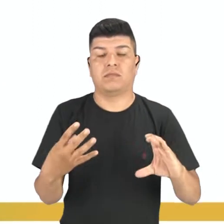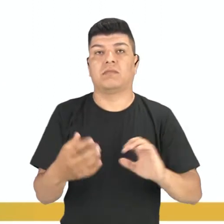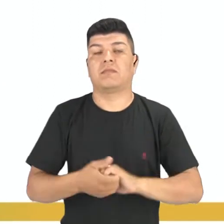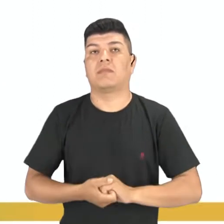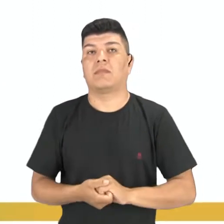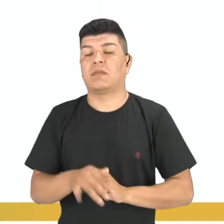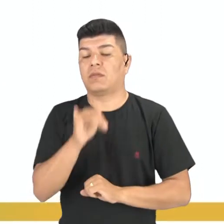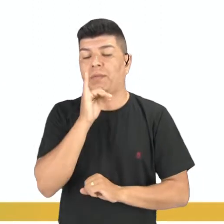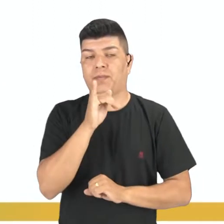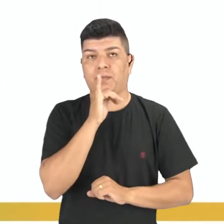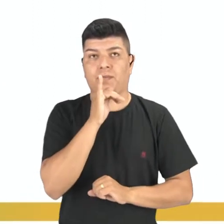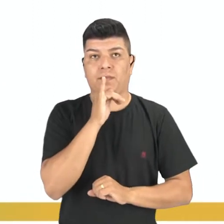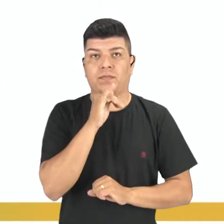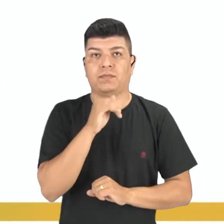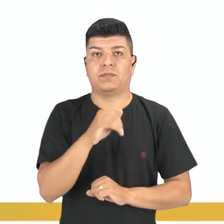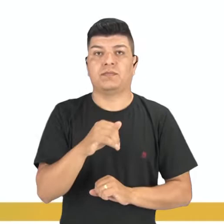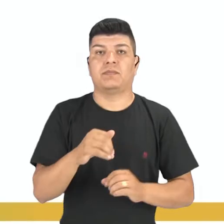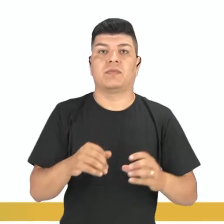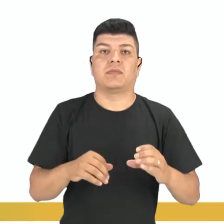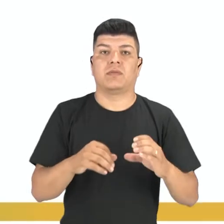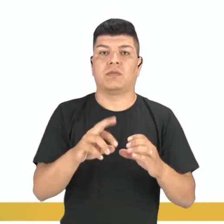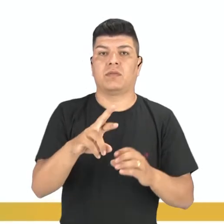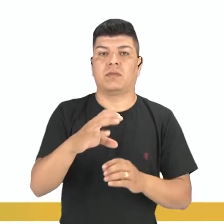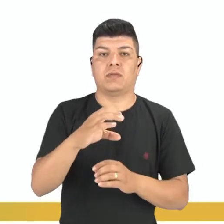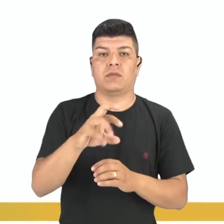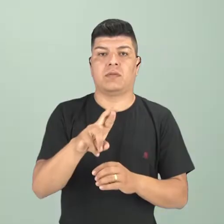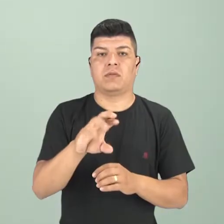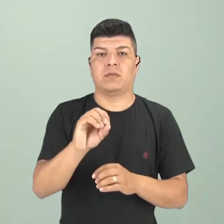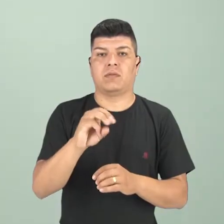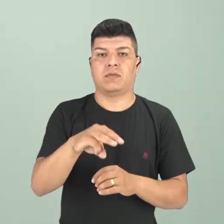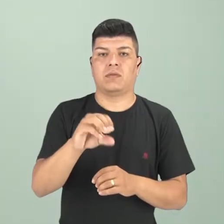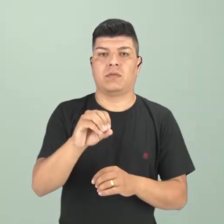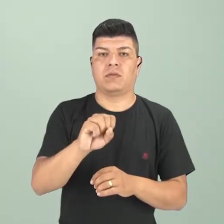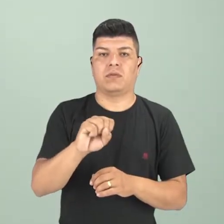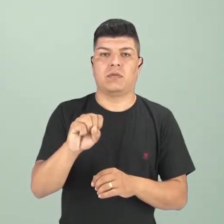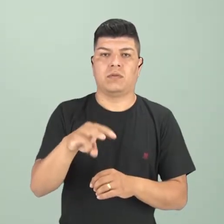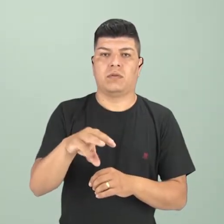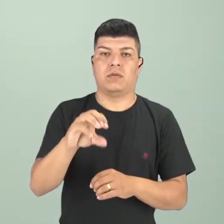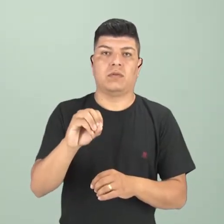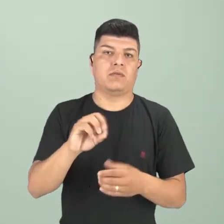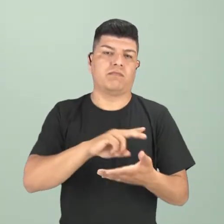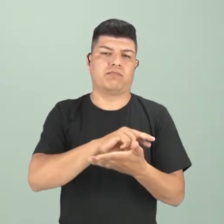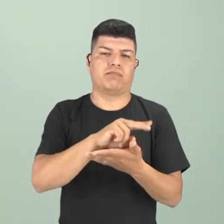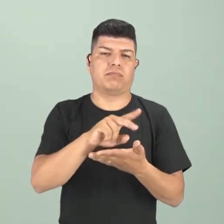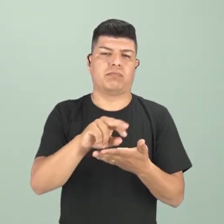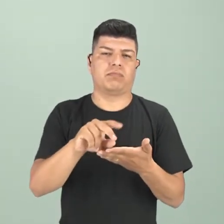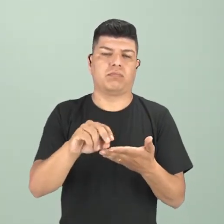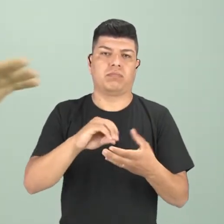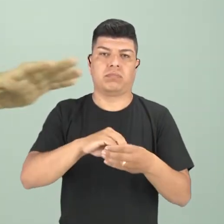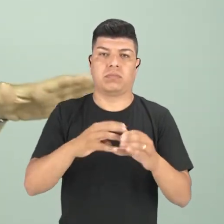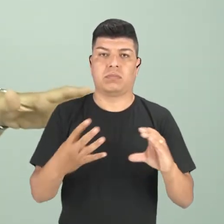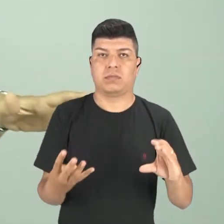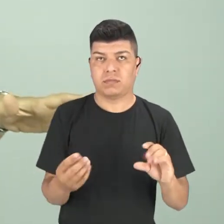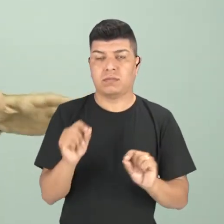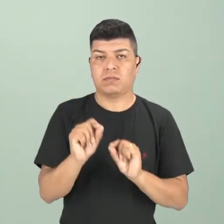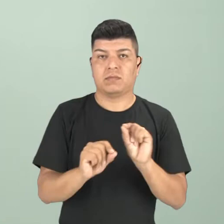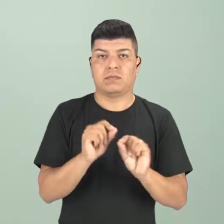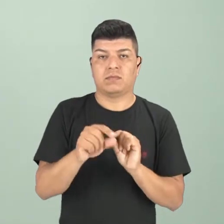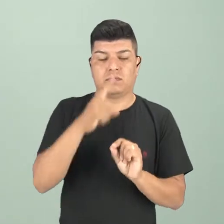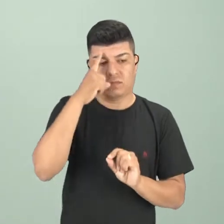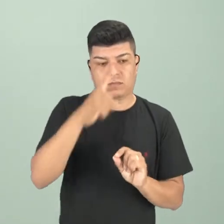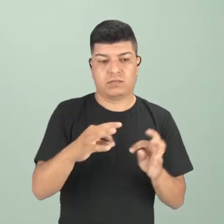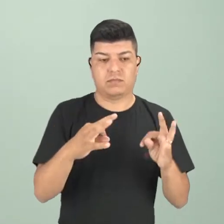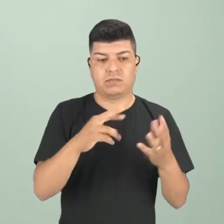de aparecimento das características então por exemplo é um cromossomo determinando várias características